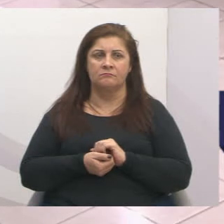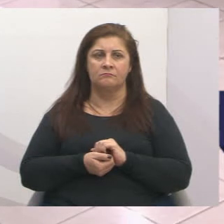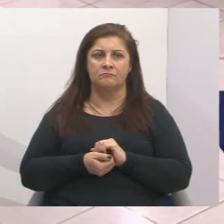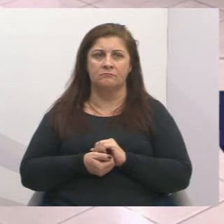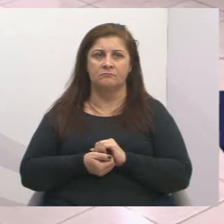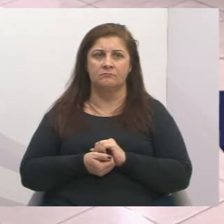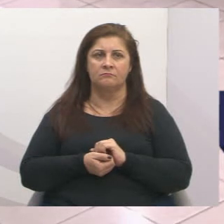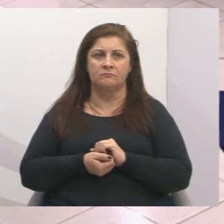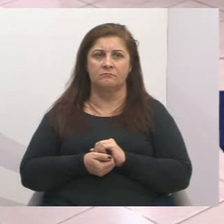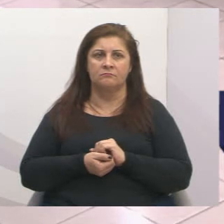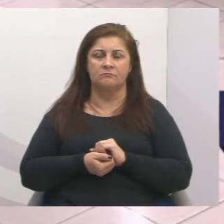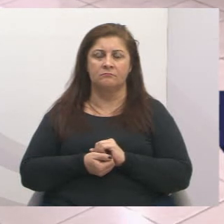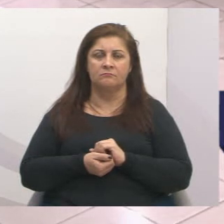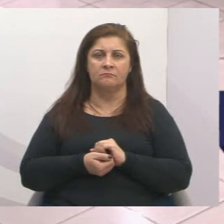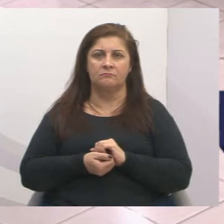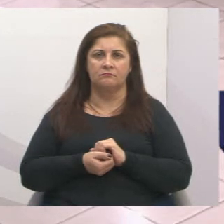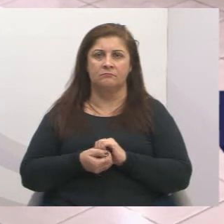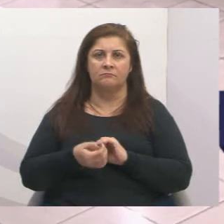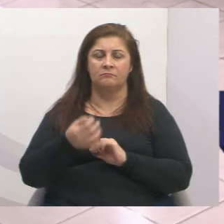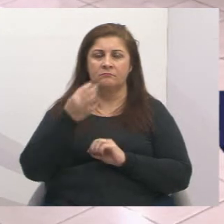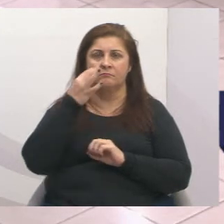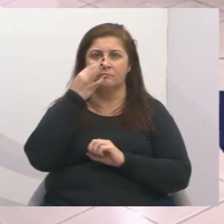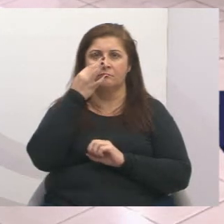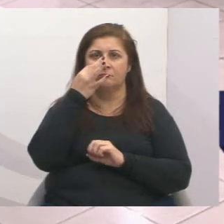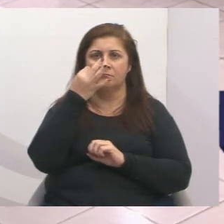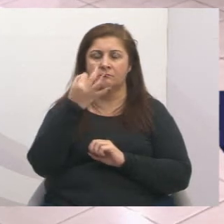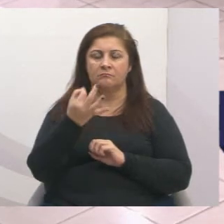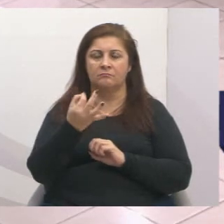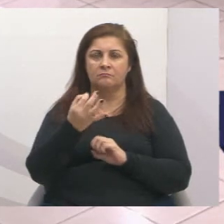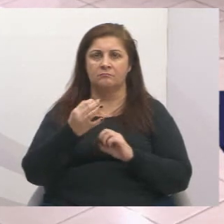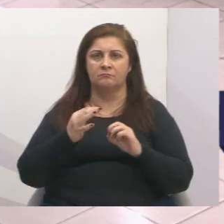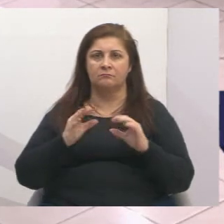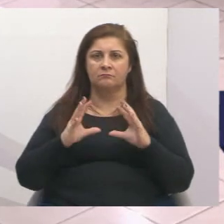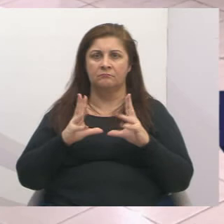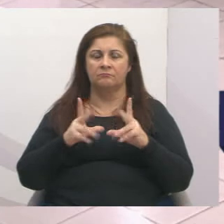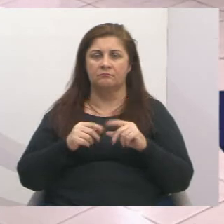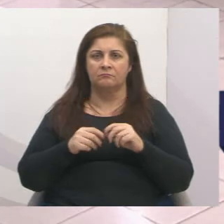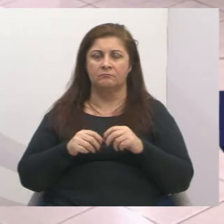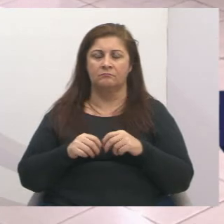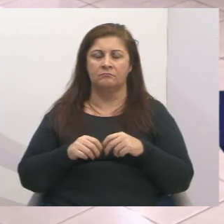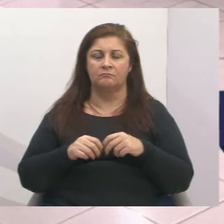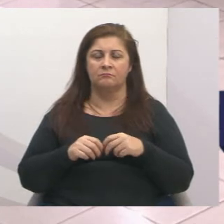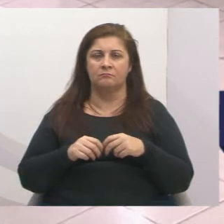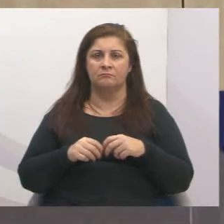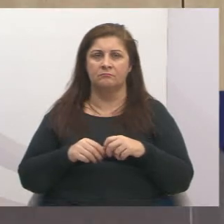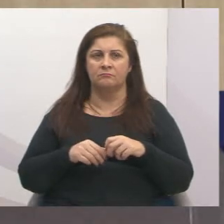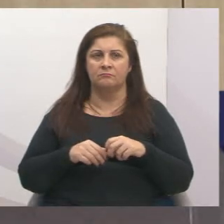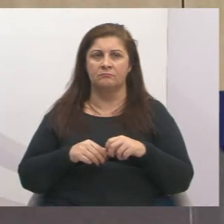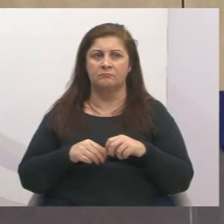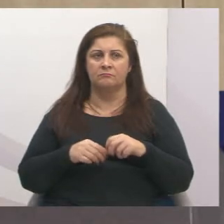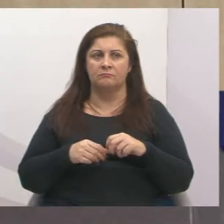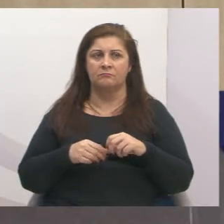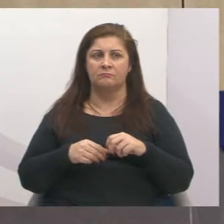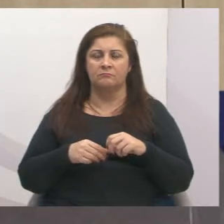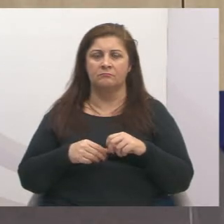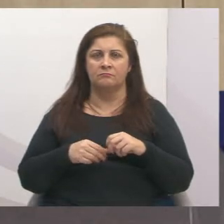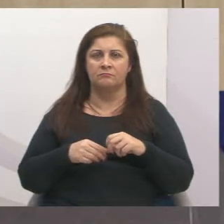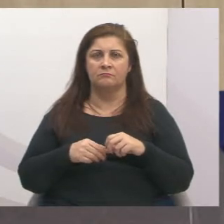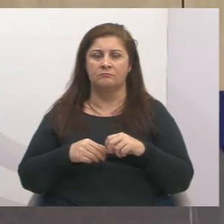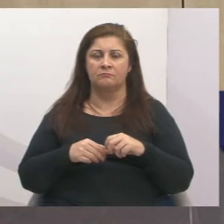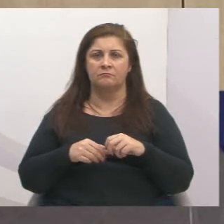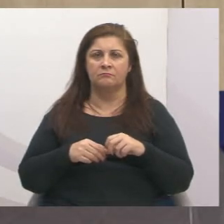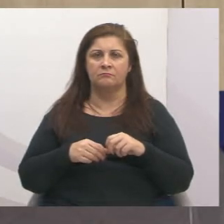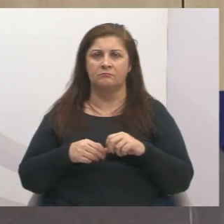Eu ouvi muito atento todas as contribuições de todos os vereadores, os nossos representantes, Décio e